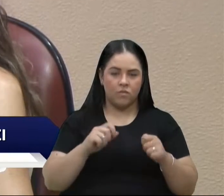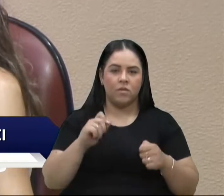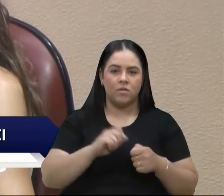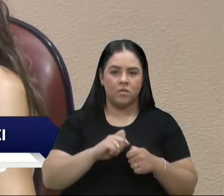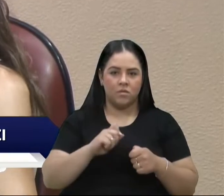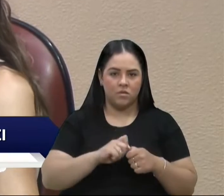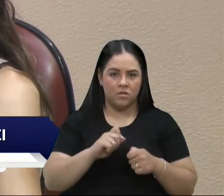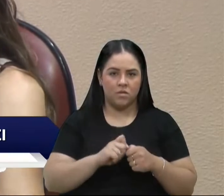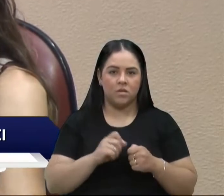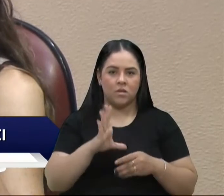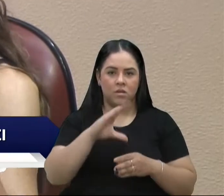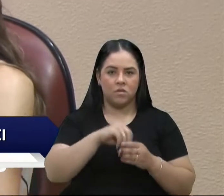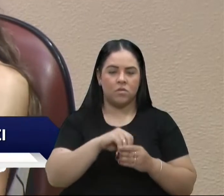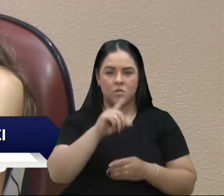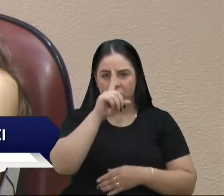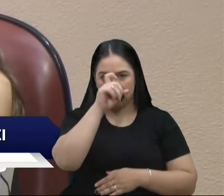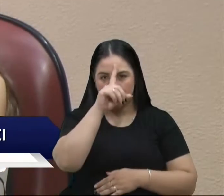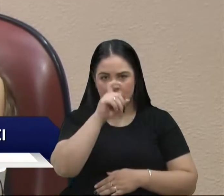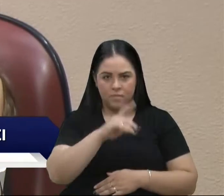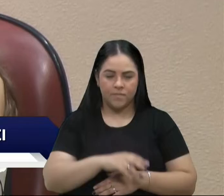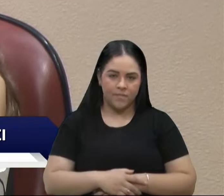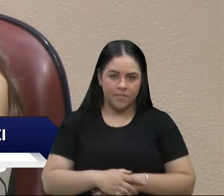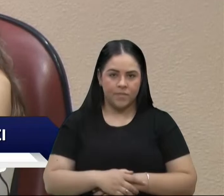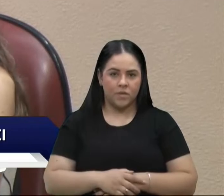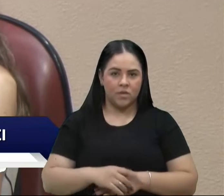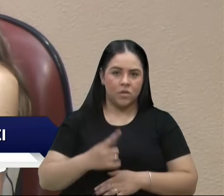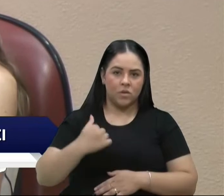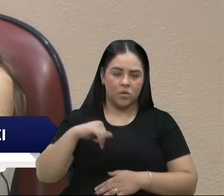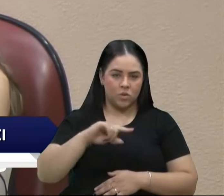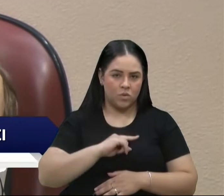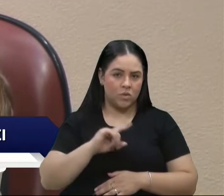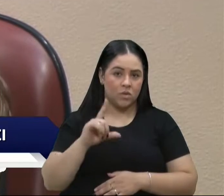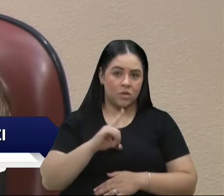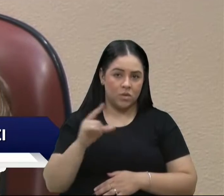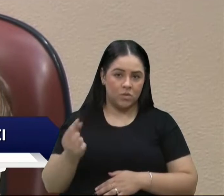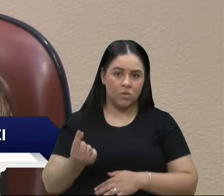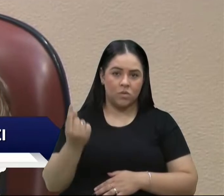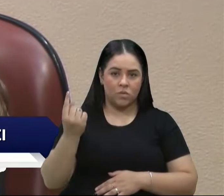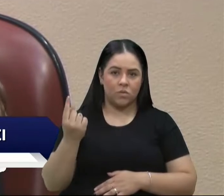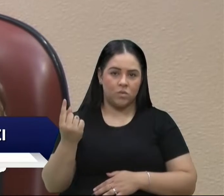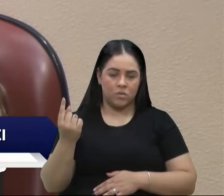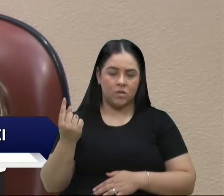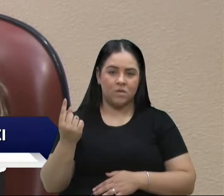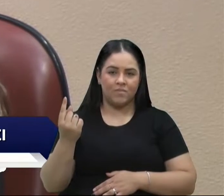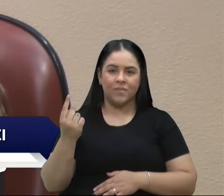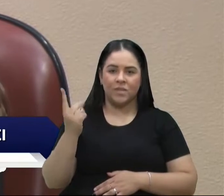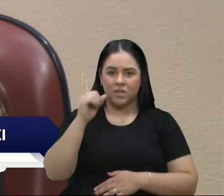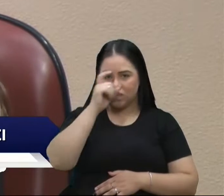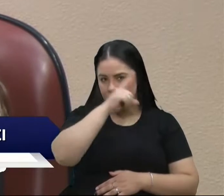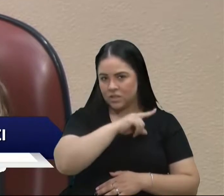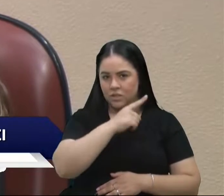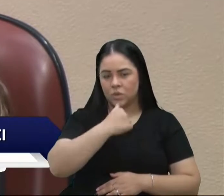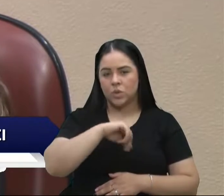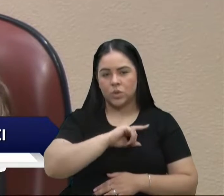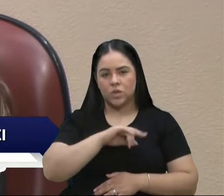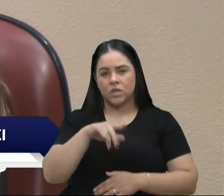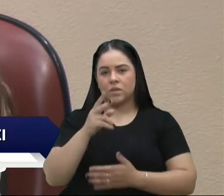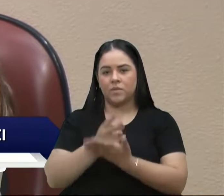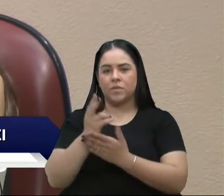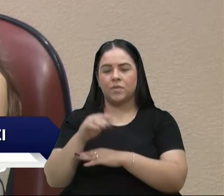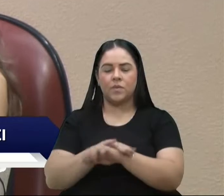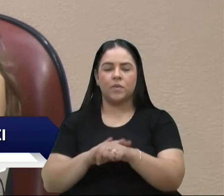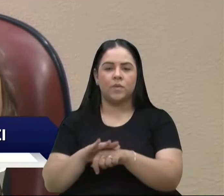pelo Hospital Pompeia. Então, vejam que a gente tem um prestador já numa situação bastante delicada, né, Sandro? E a gente conversa sobre